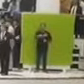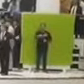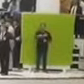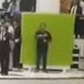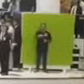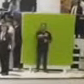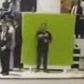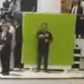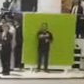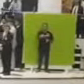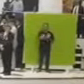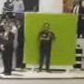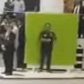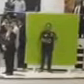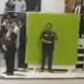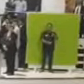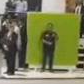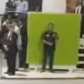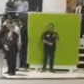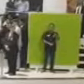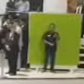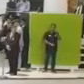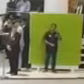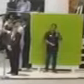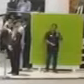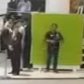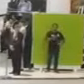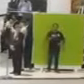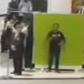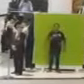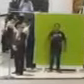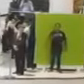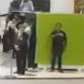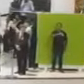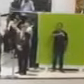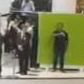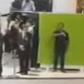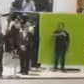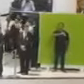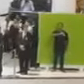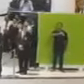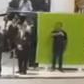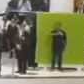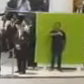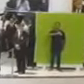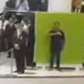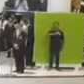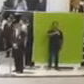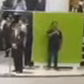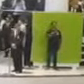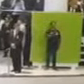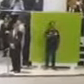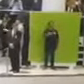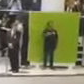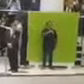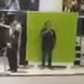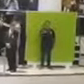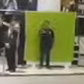39ª. Onde está você? A 39ª chegou.